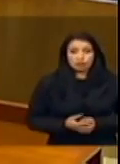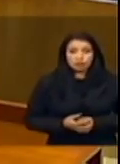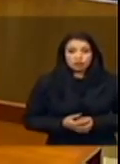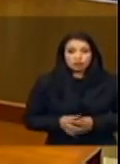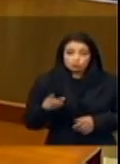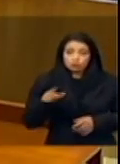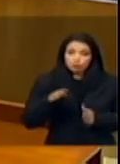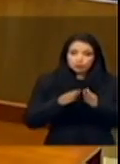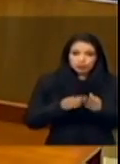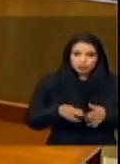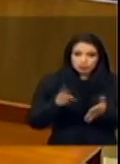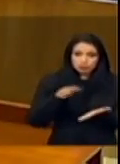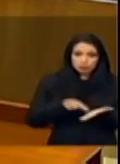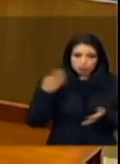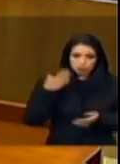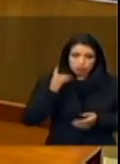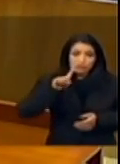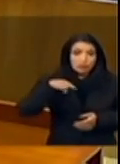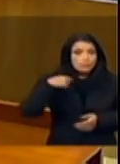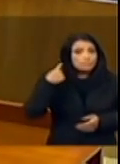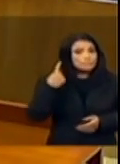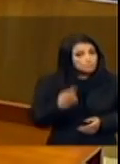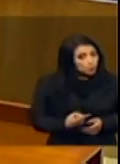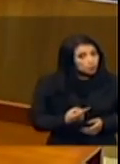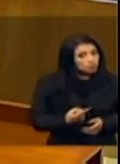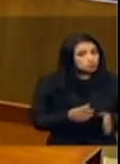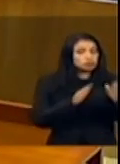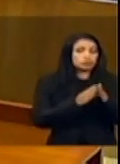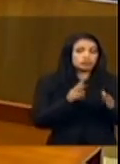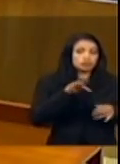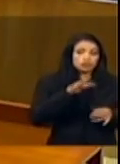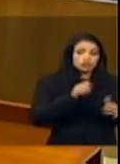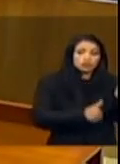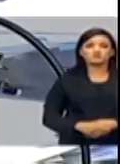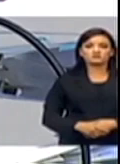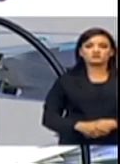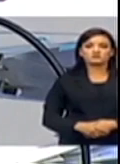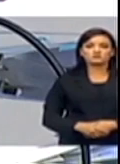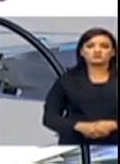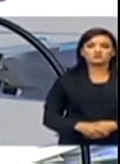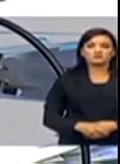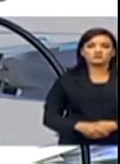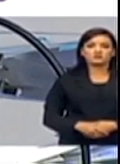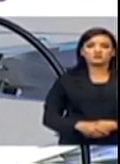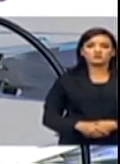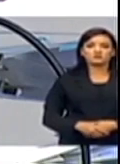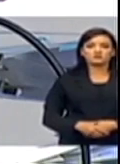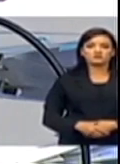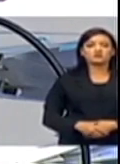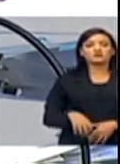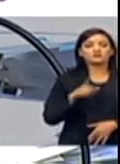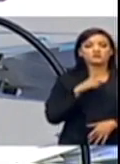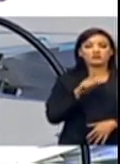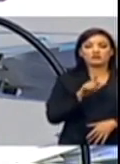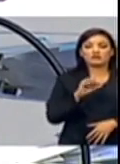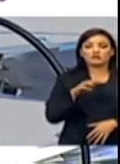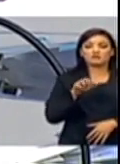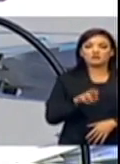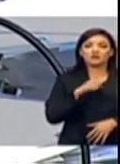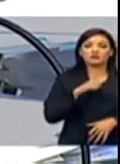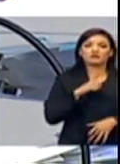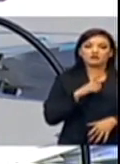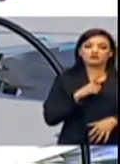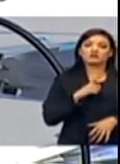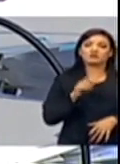que deve ser protagonista em breve é a que trata do juiz de garantias o texto prevê que dois juízes atuem no mesmo processo